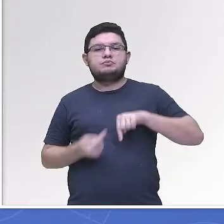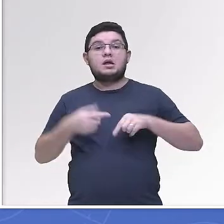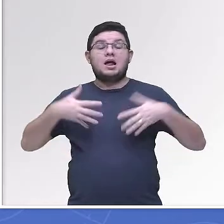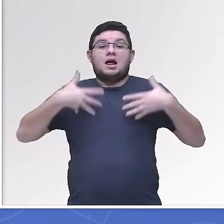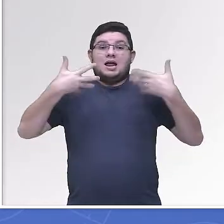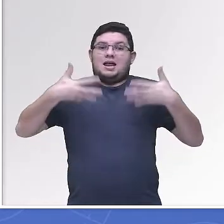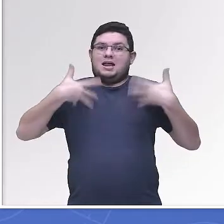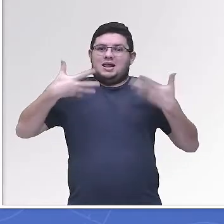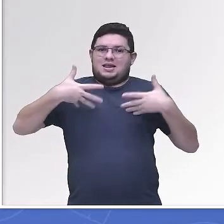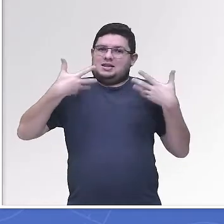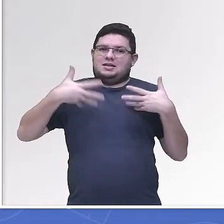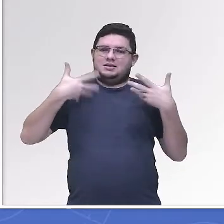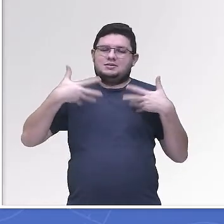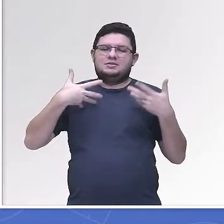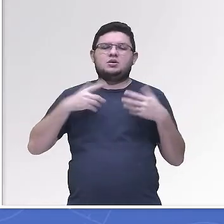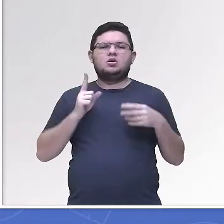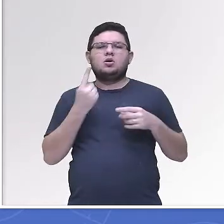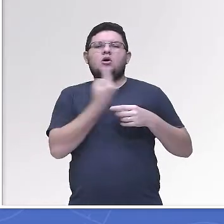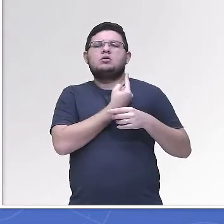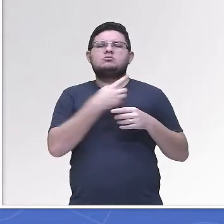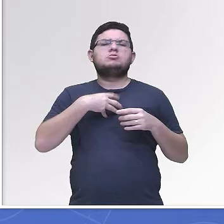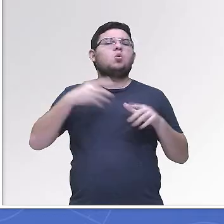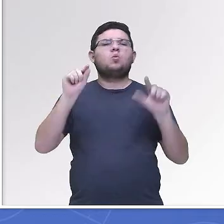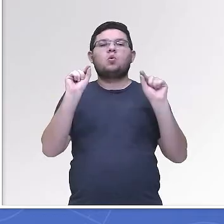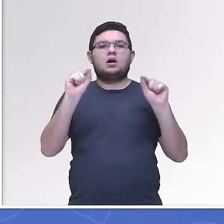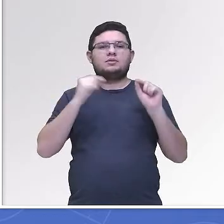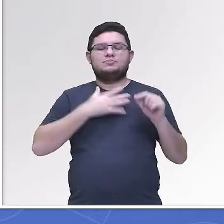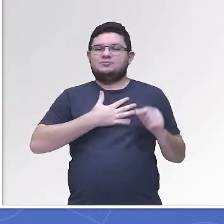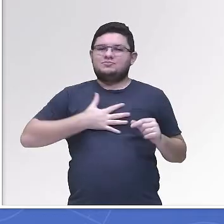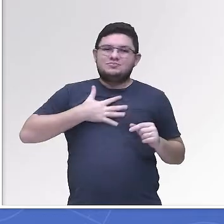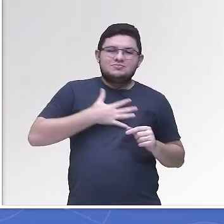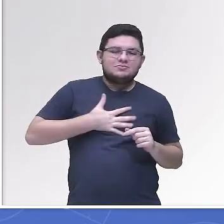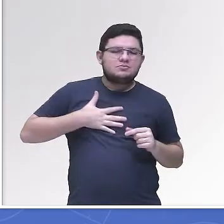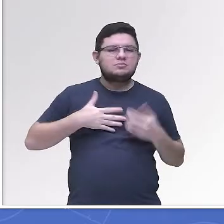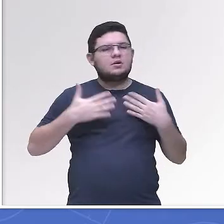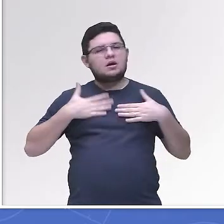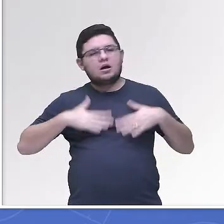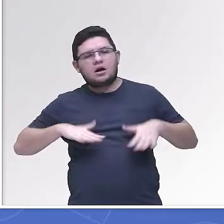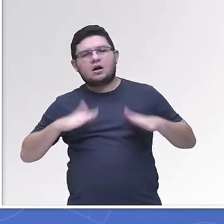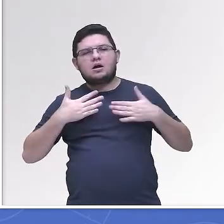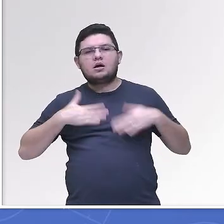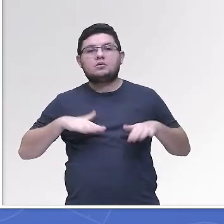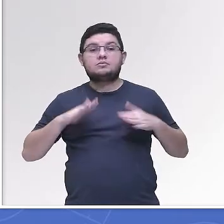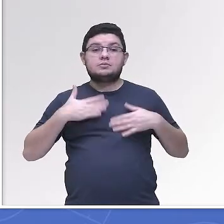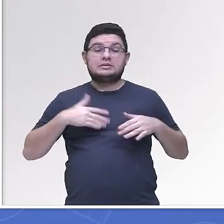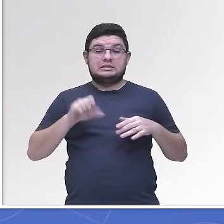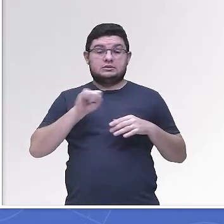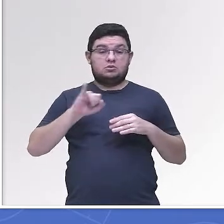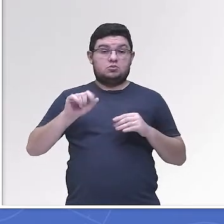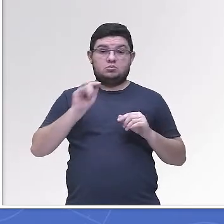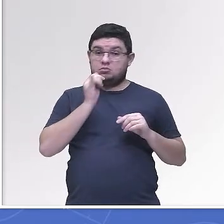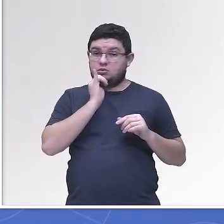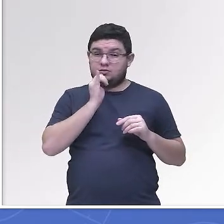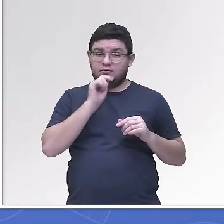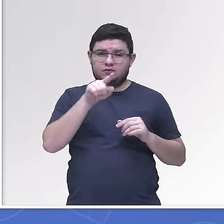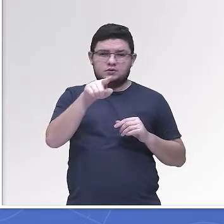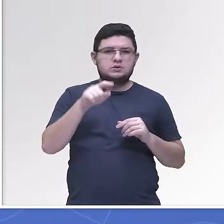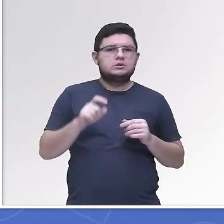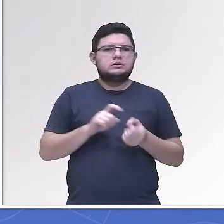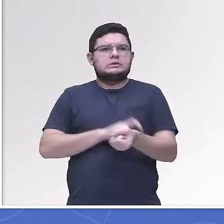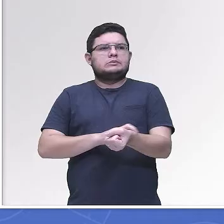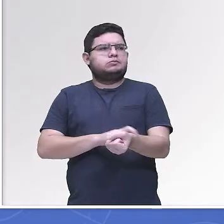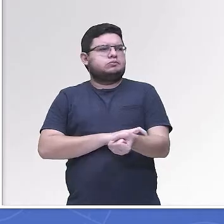proporciona sensação de bem-estar, de relaxamento. Então, quando você está, por exemplo, muito tenso,